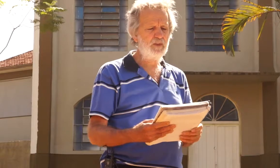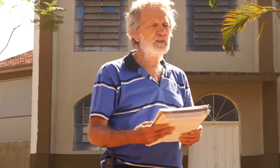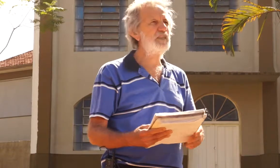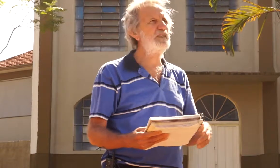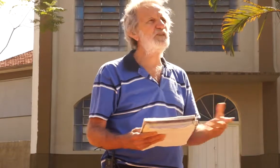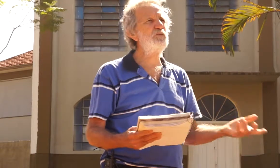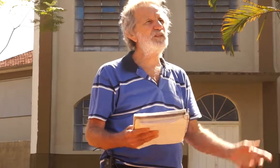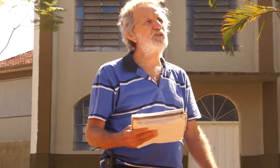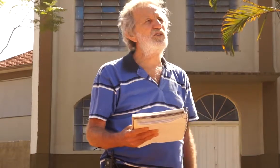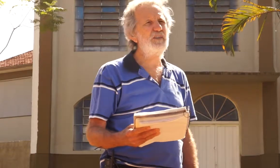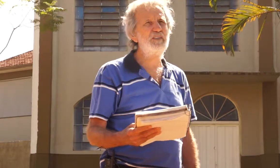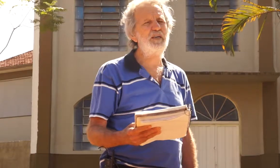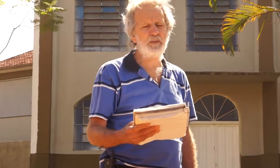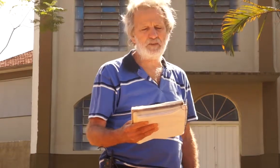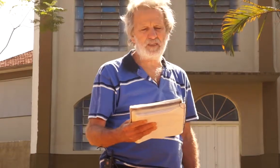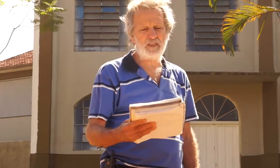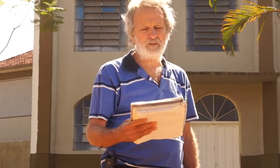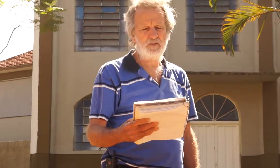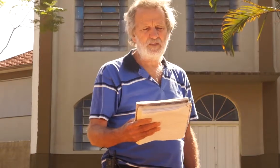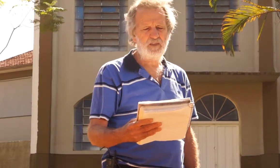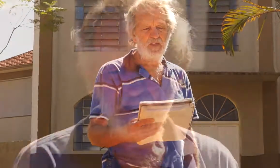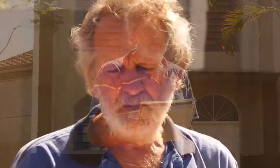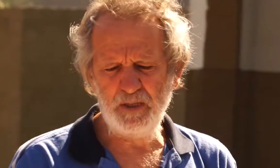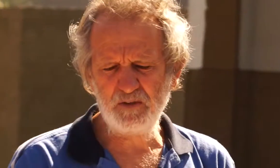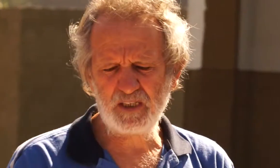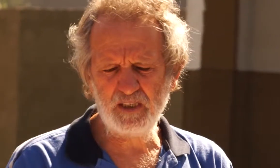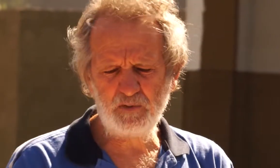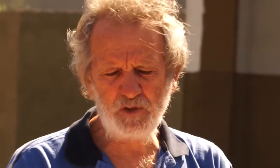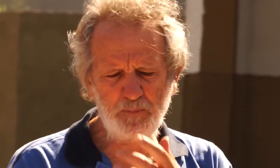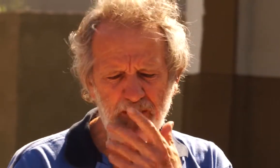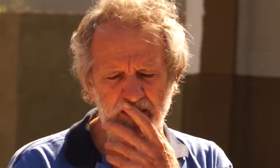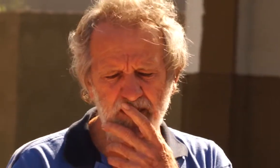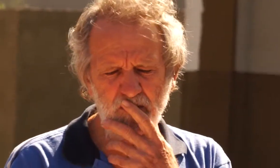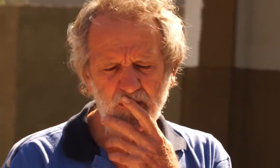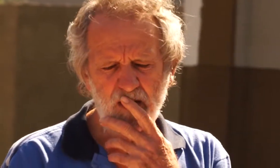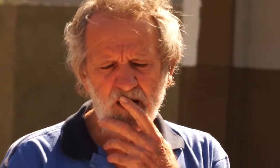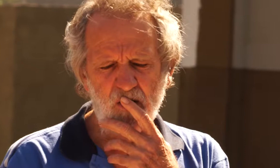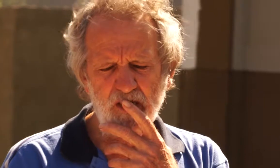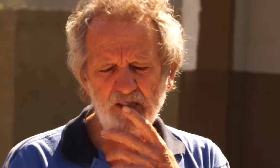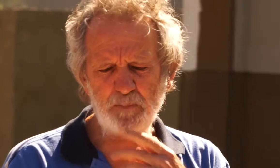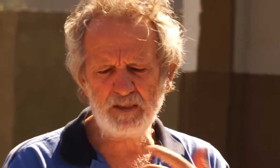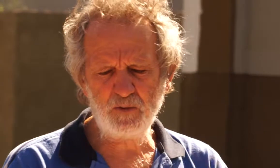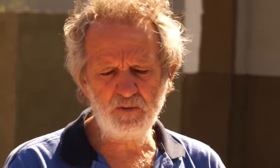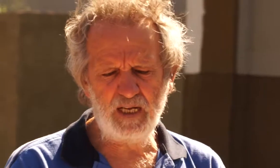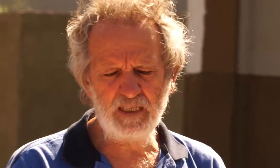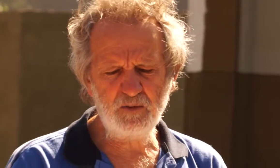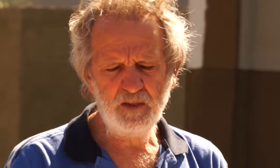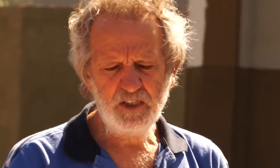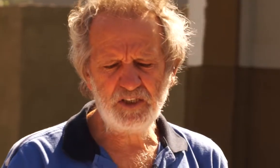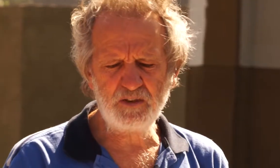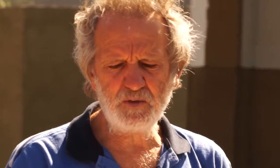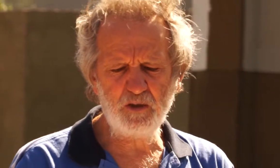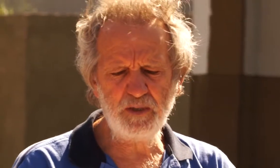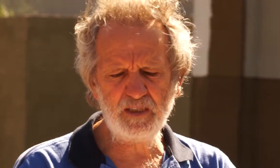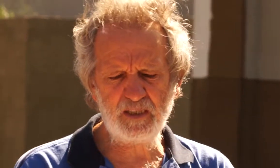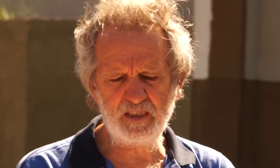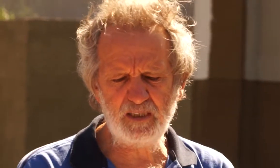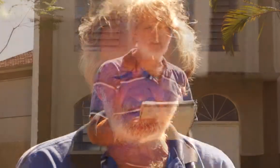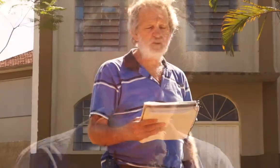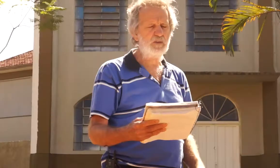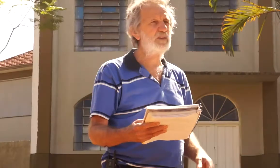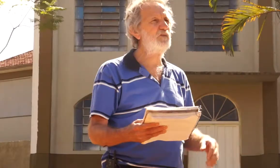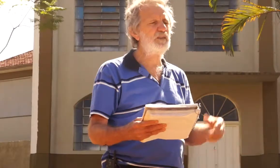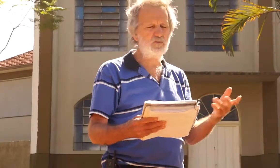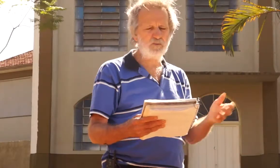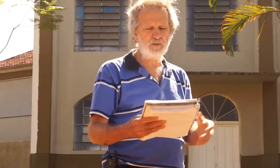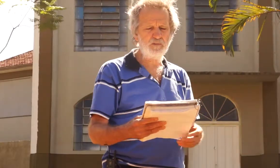cumprido, sinto-me só e abandonado. Pelos cantos fico perdido, rolando para todo lado, já totalmente